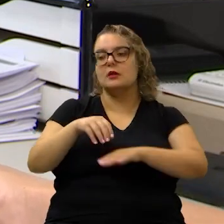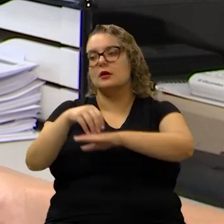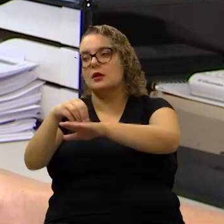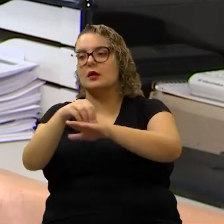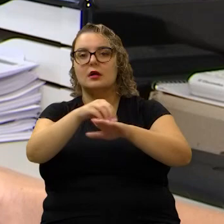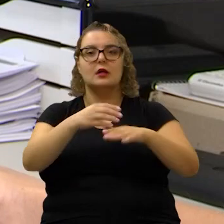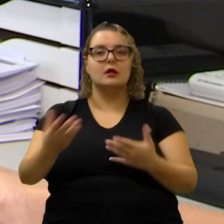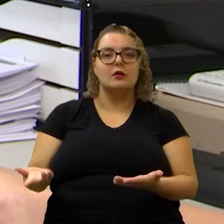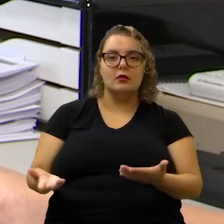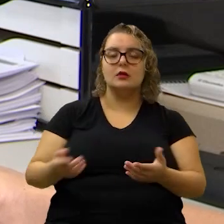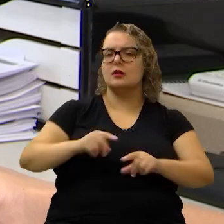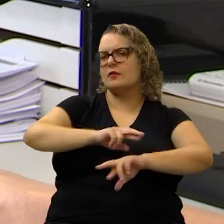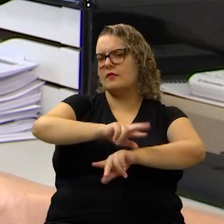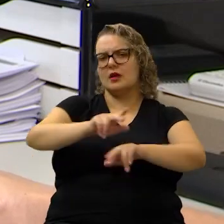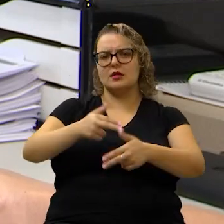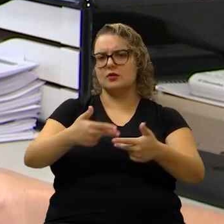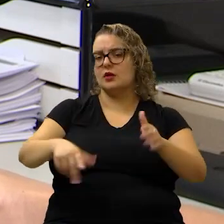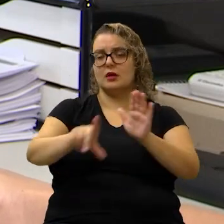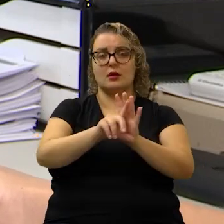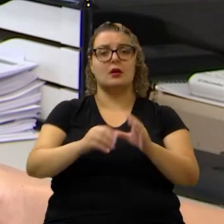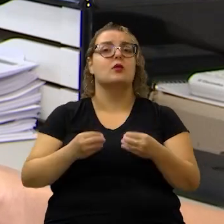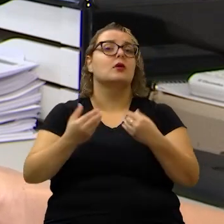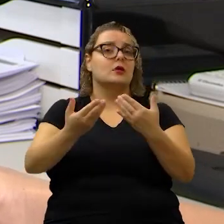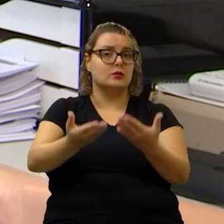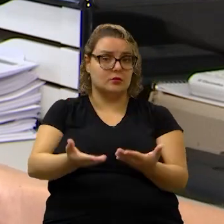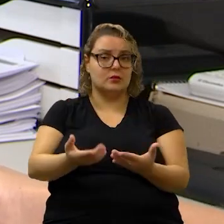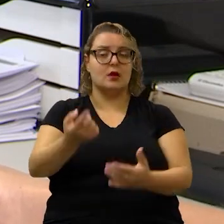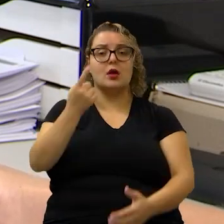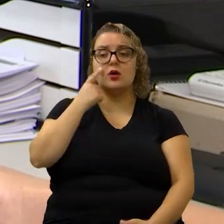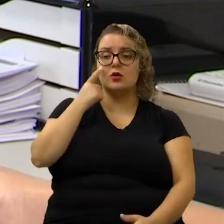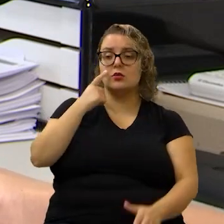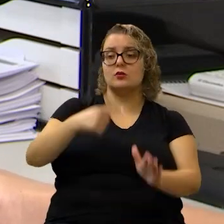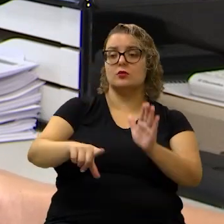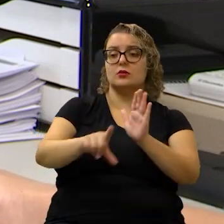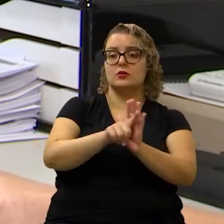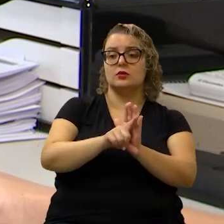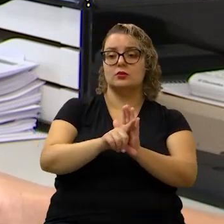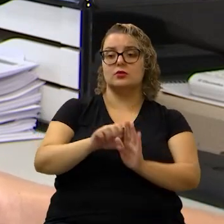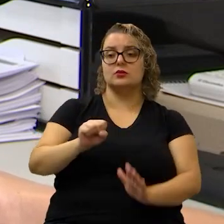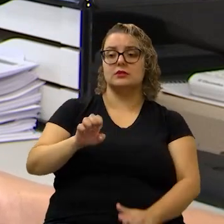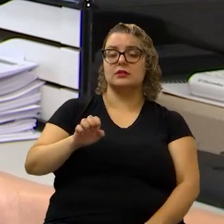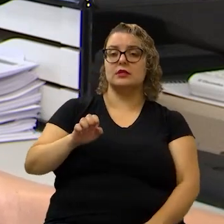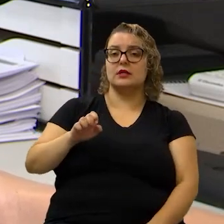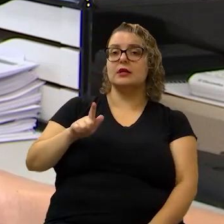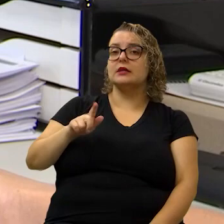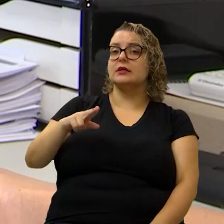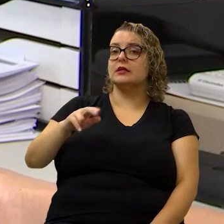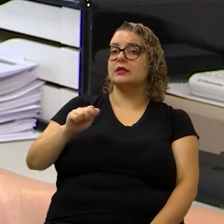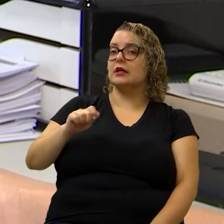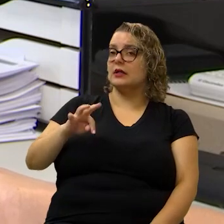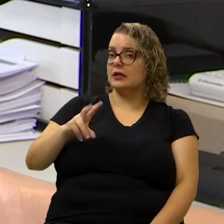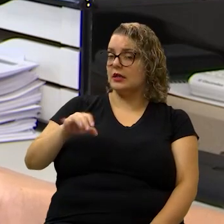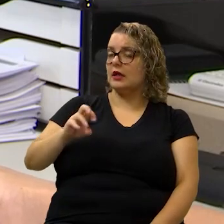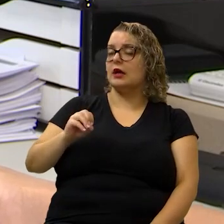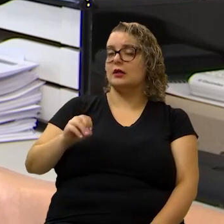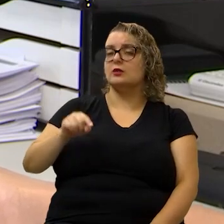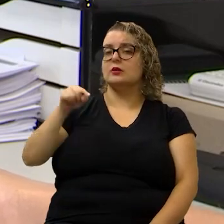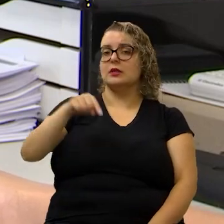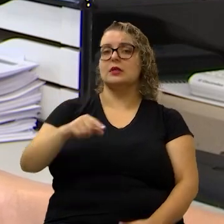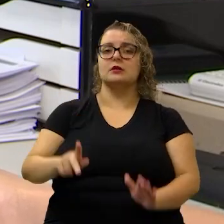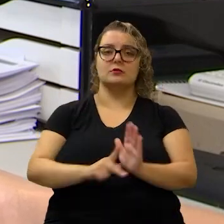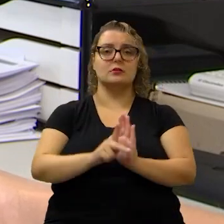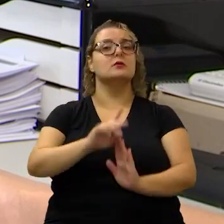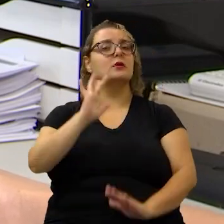móvel ele é fixo né então tem uma série de coisas que a lei vai traz condições eu vi nessa lei eu eu sou signatário dessa lei